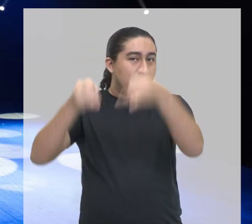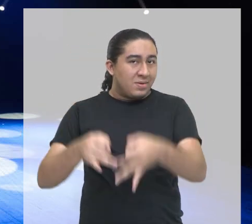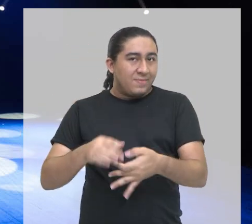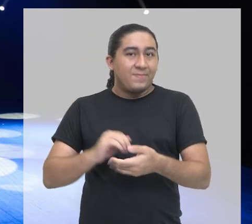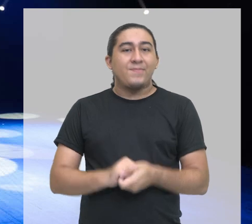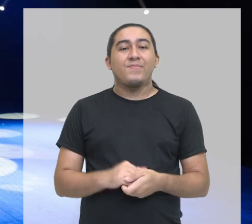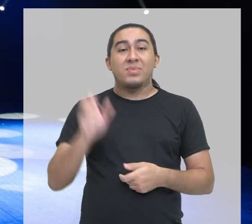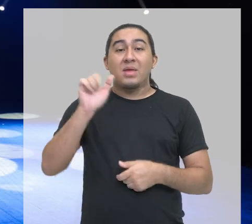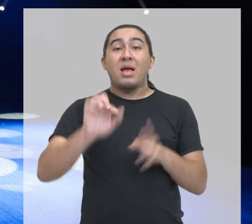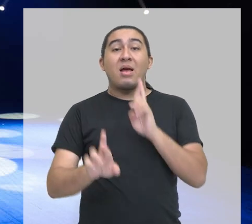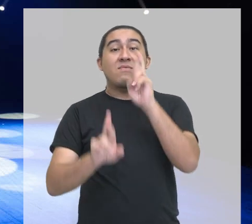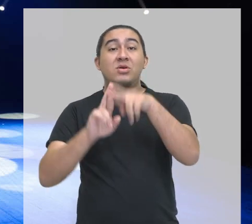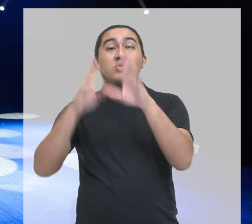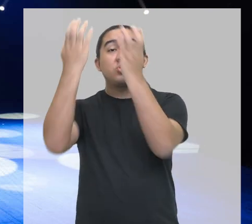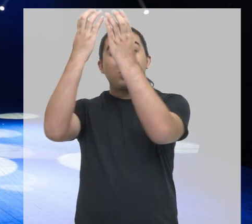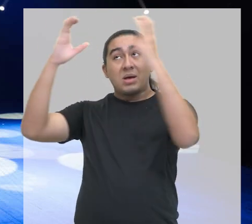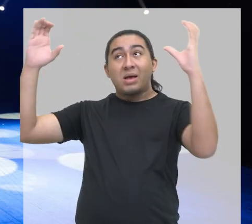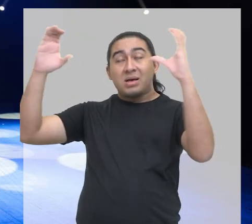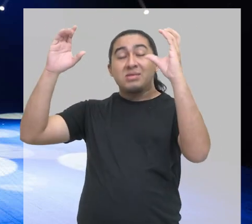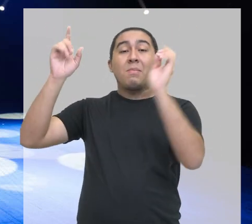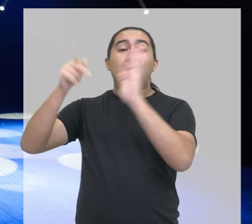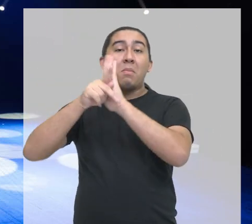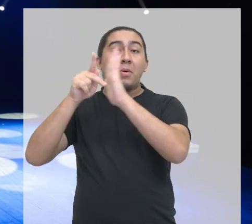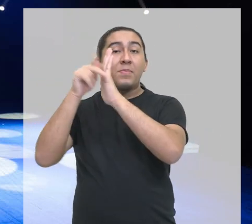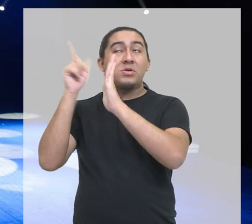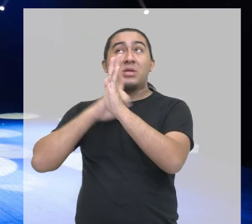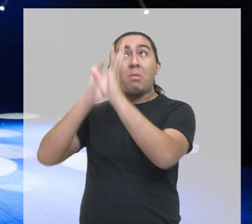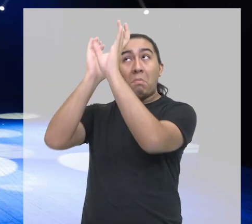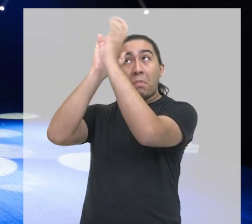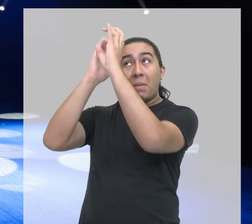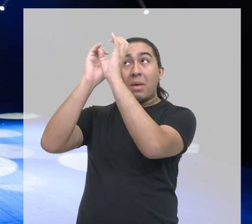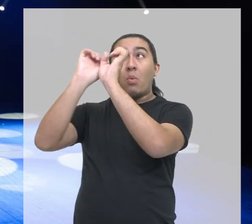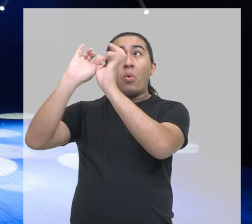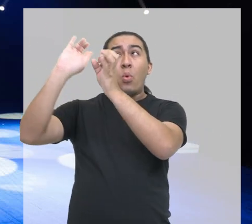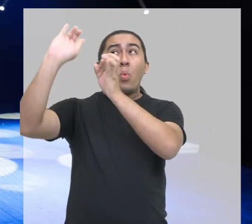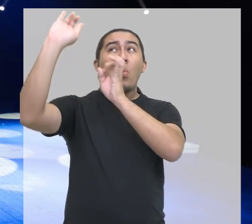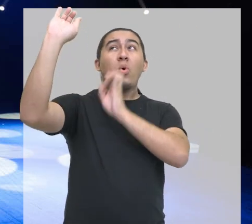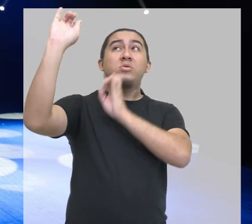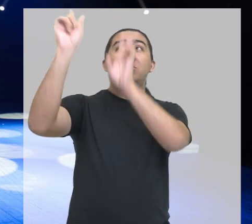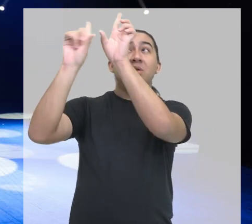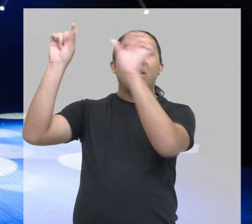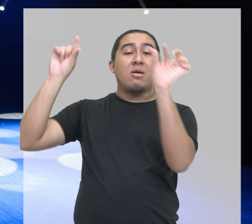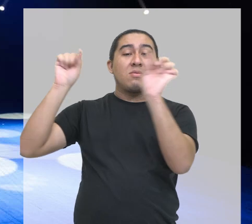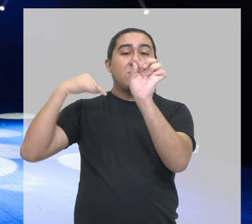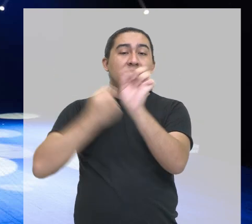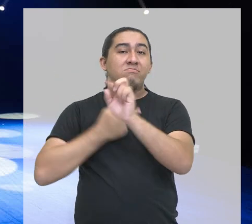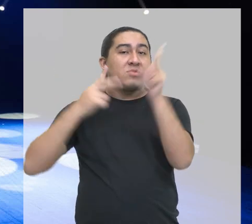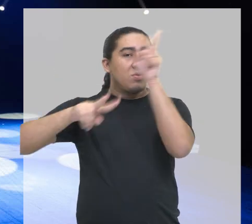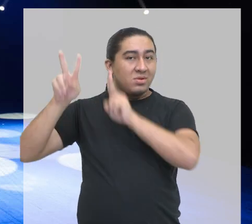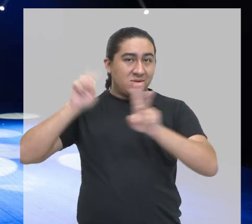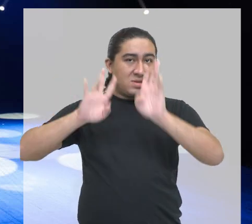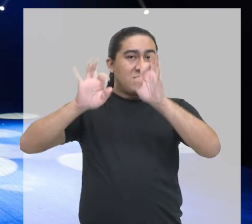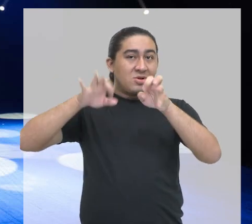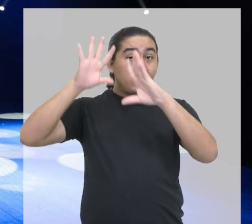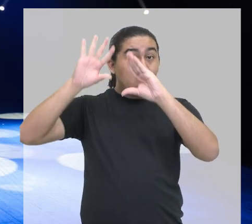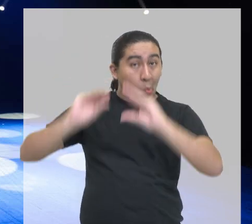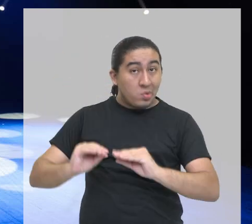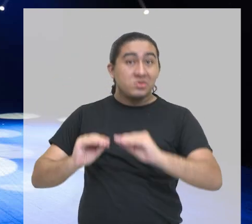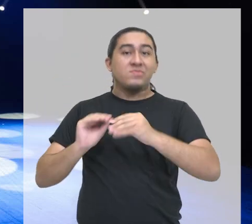tem a ver com a astronomia, com as estrelas que estão localizadas lá no espaço, que a gente costuma observar no céu